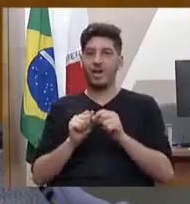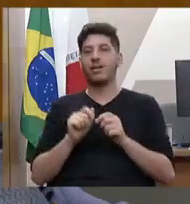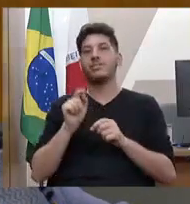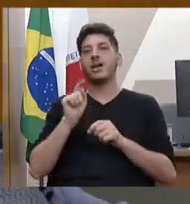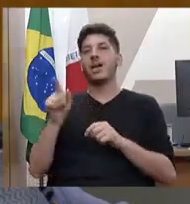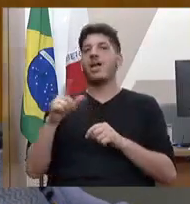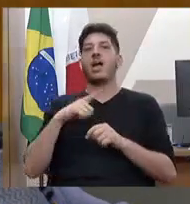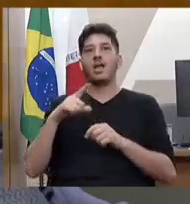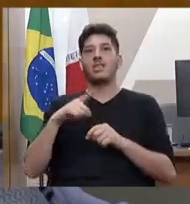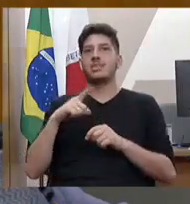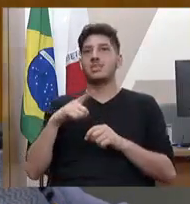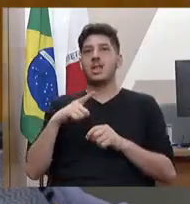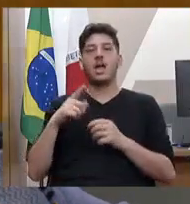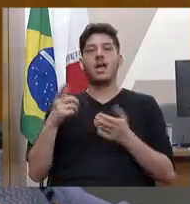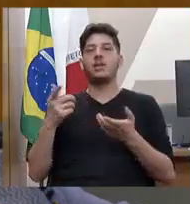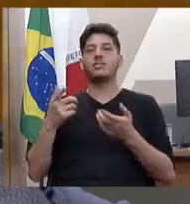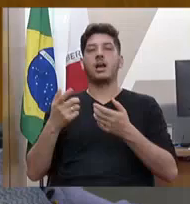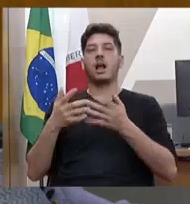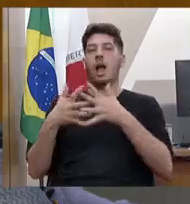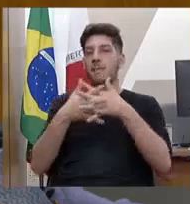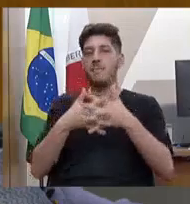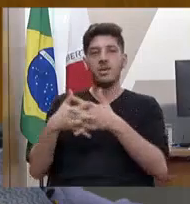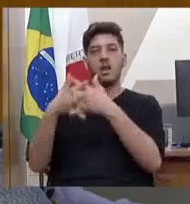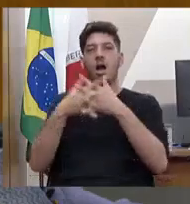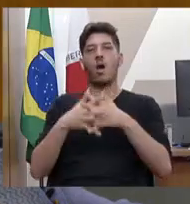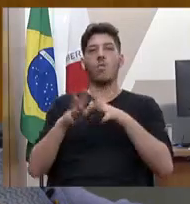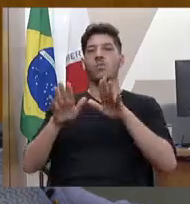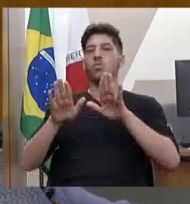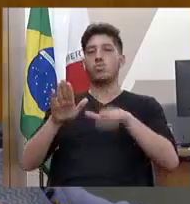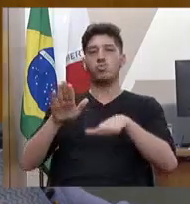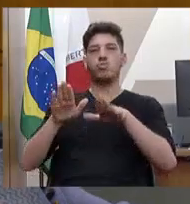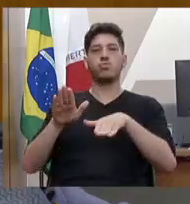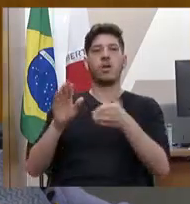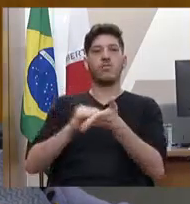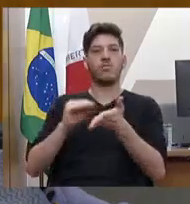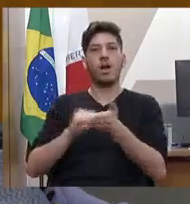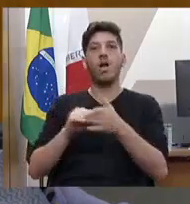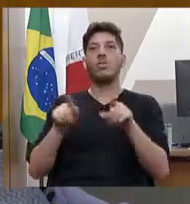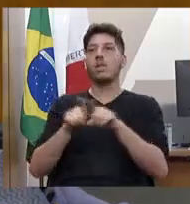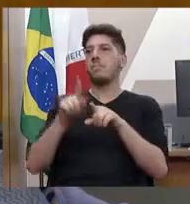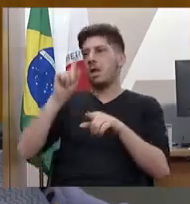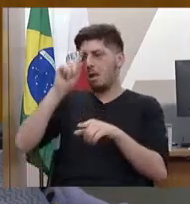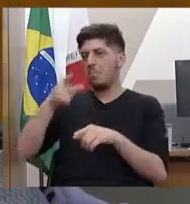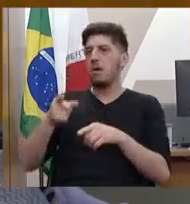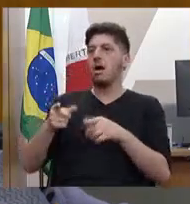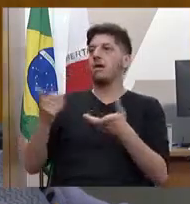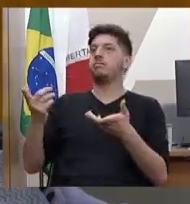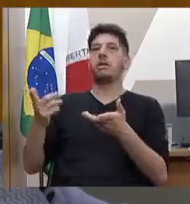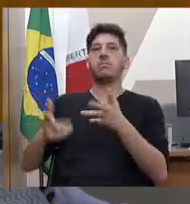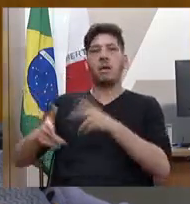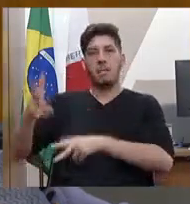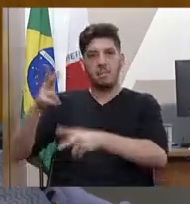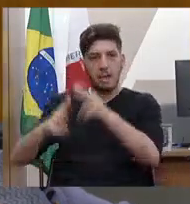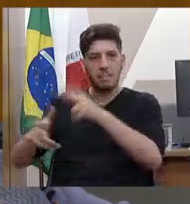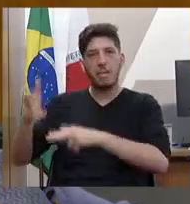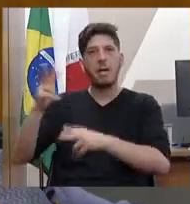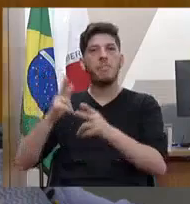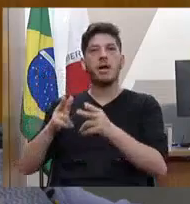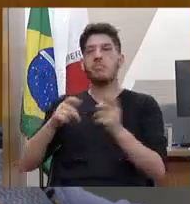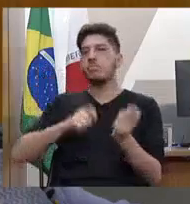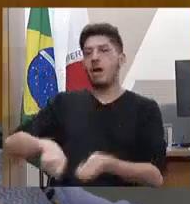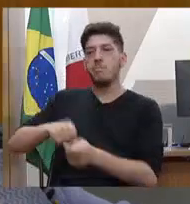sem equipamentos sem freio são eles que colocam o trabalhador para cortar assim qualquer tipo de proteção Rômulo e